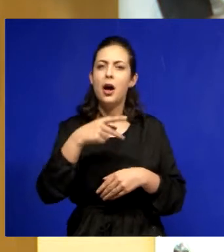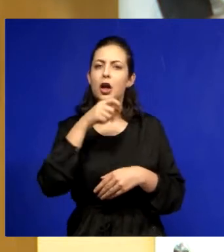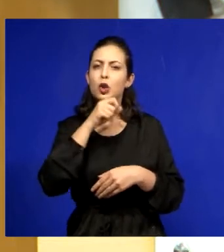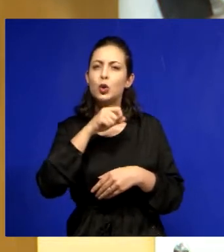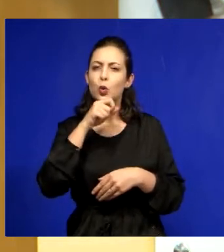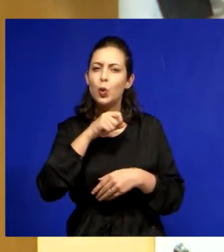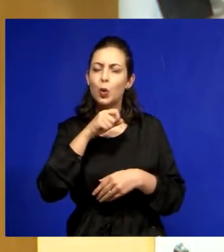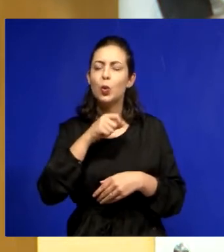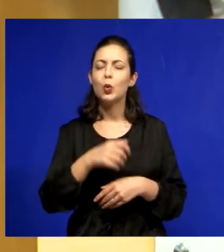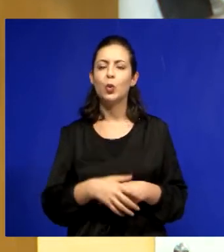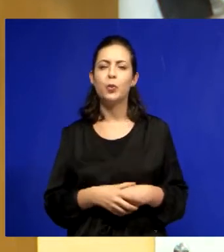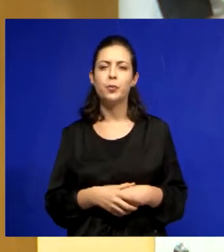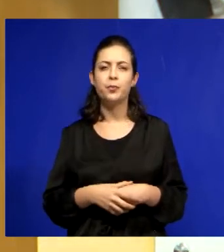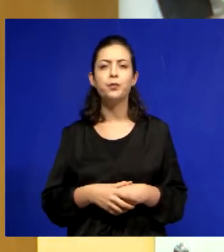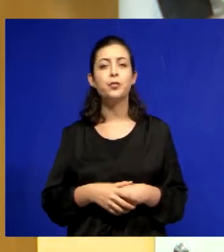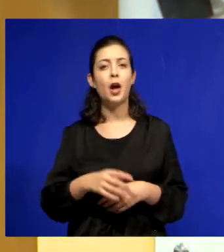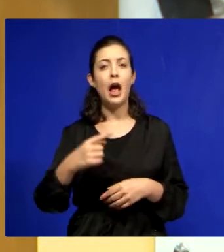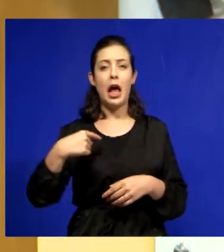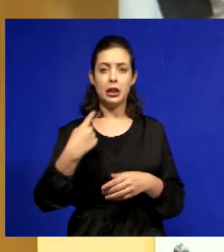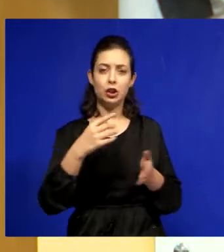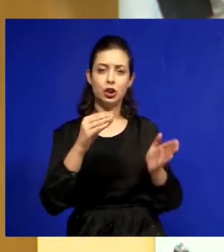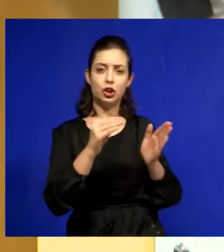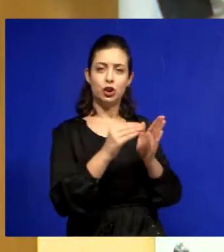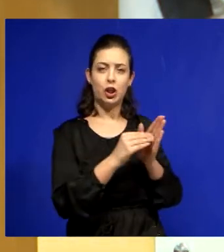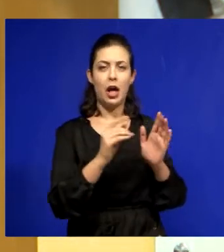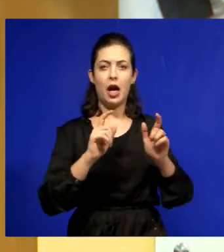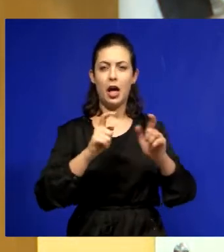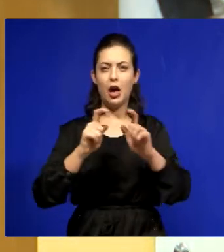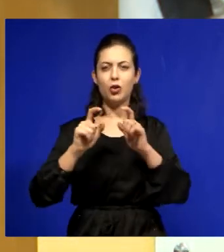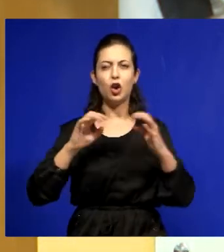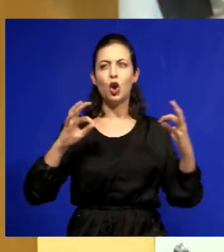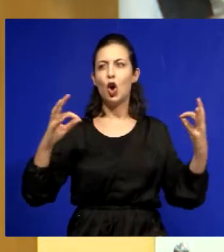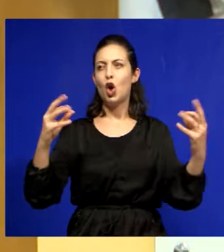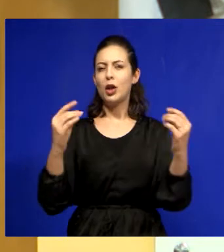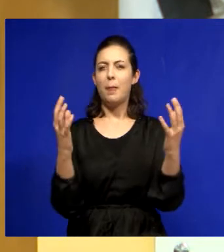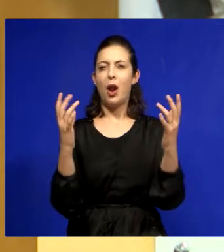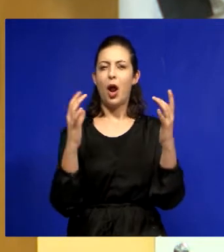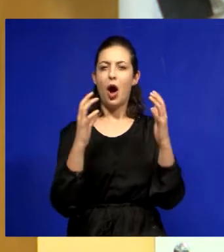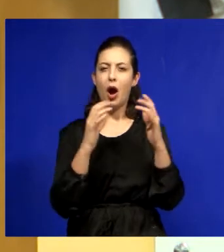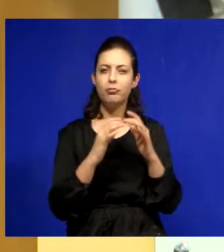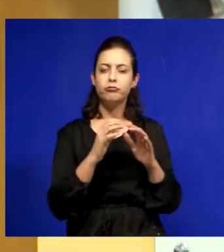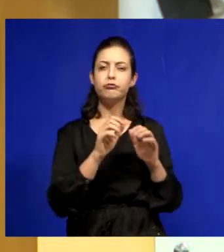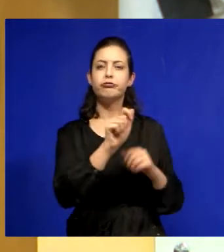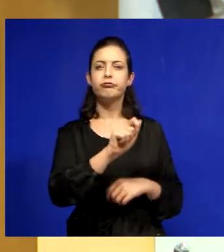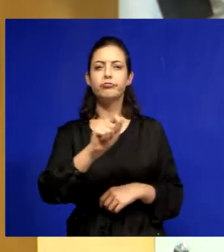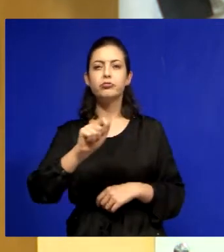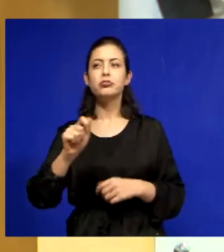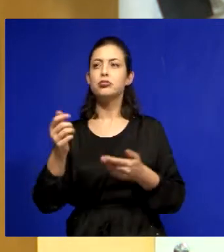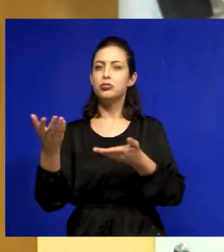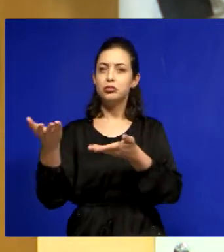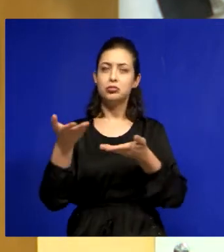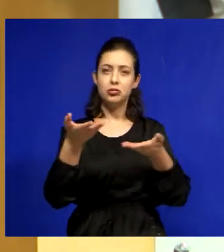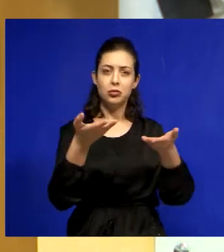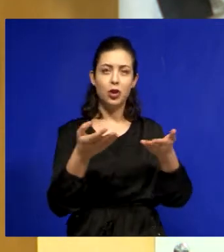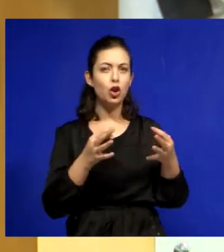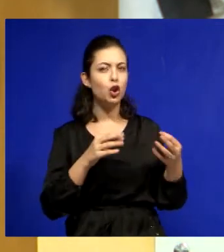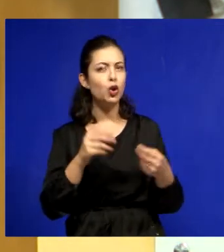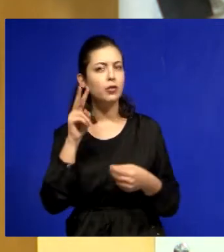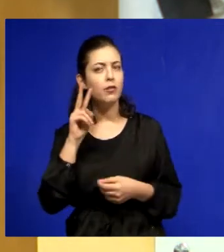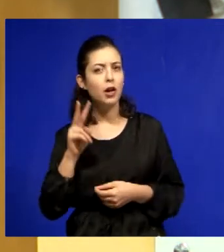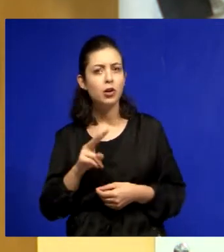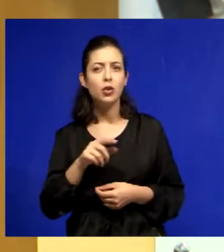idoso nós vamos agendar agora uma reunião com todas as entidades e aí convidou já todos os vereadores inclusive